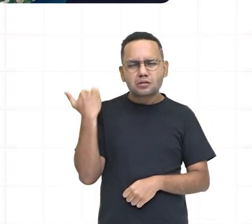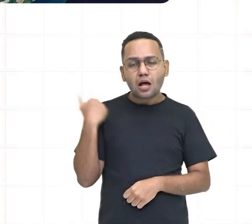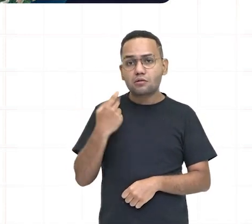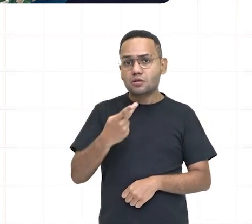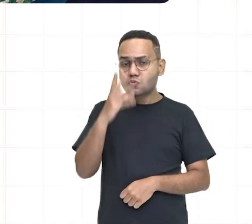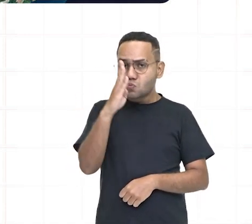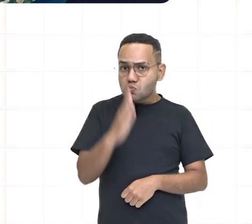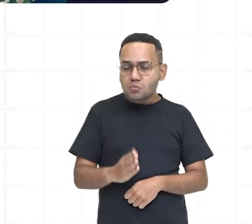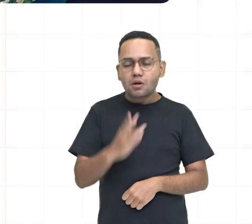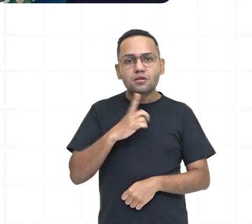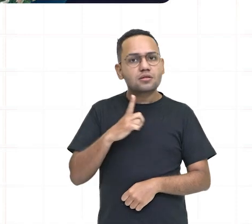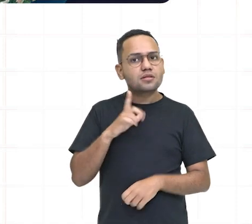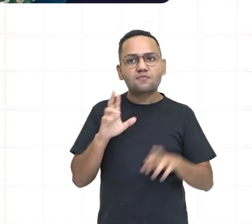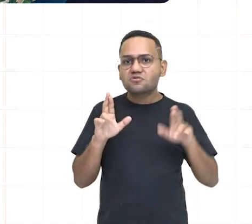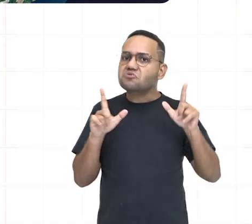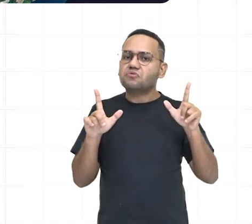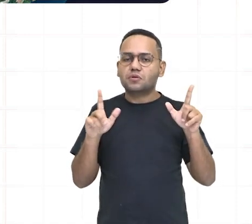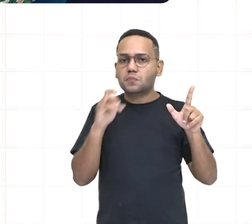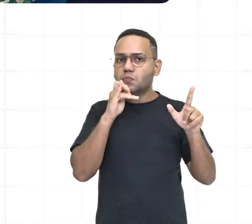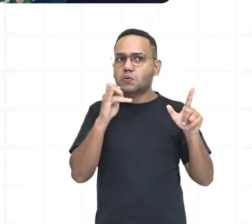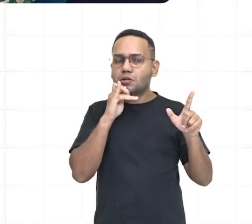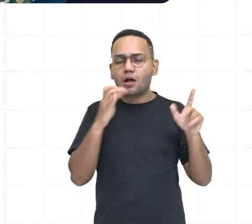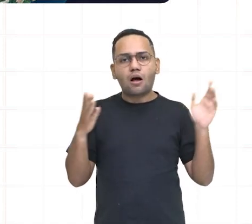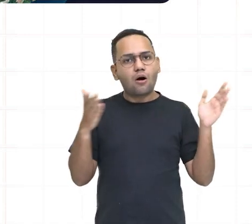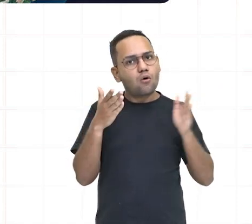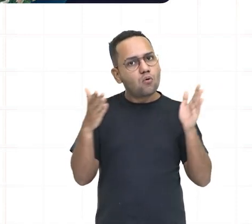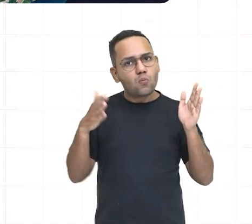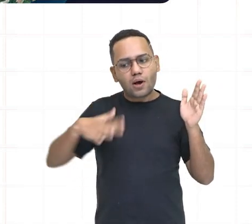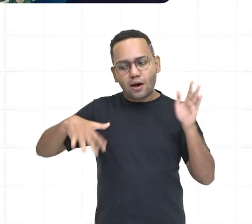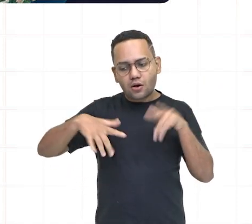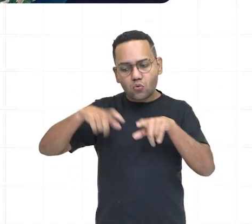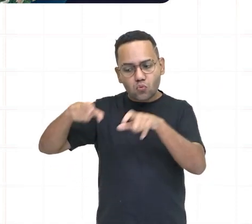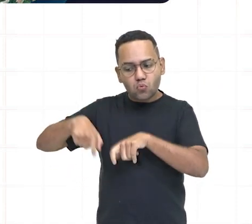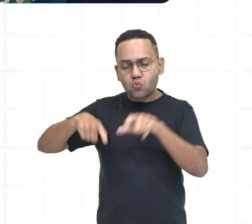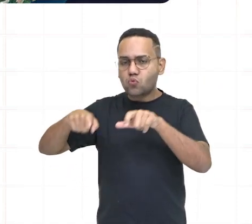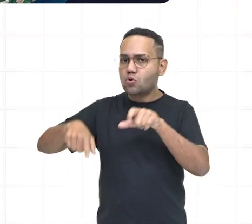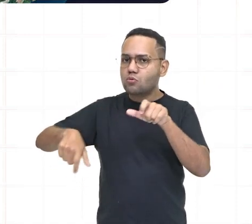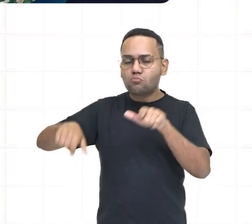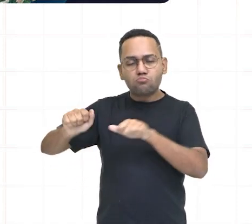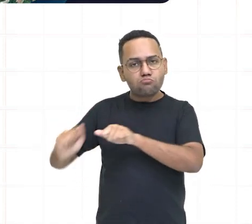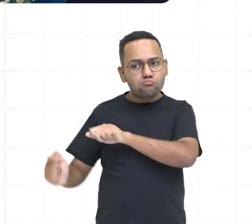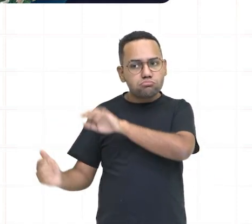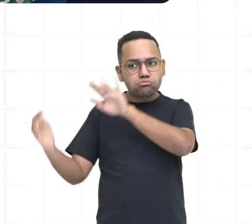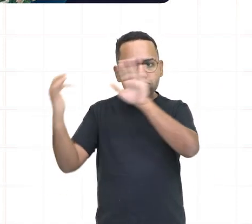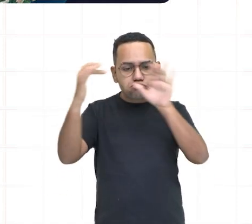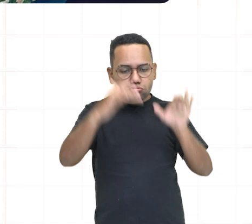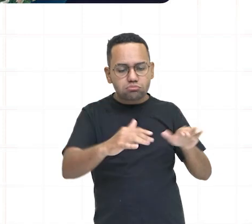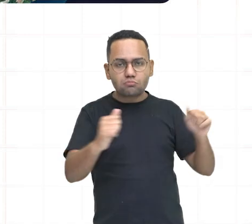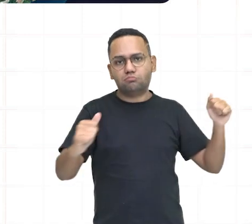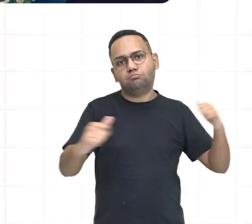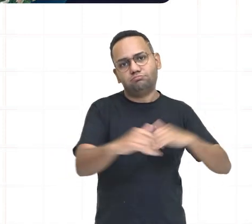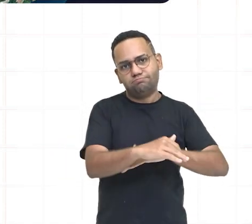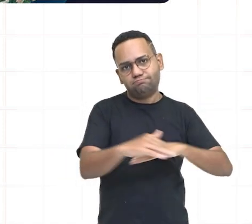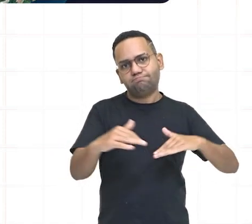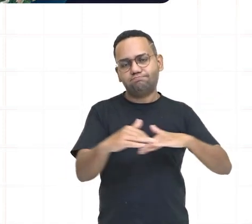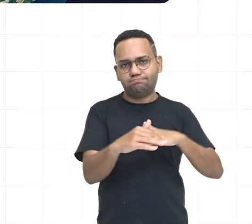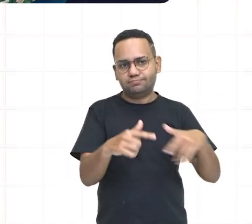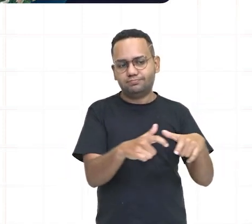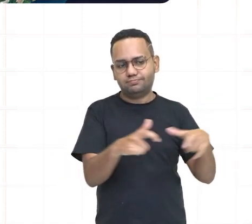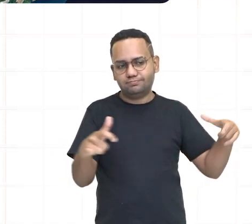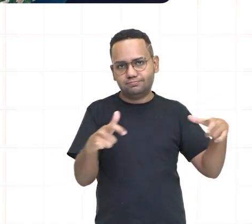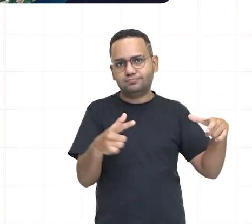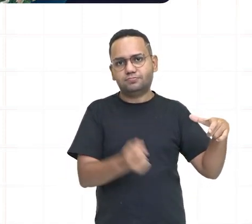situação demográfica de população que era predominantemente rural para a população